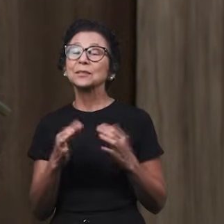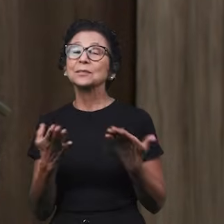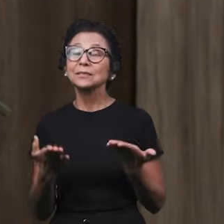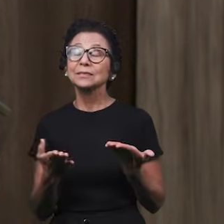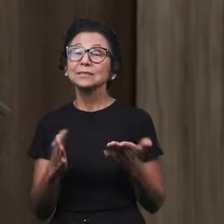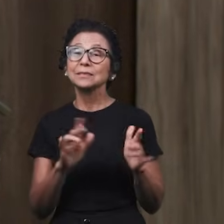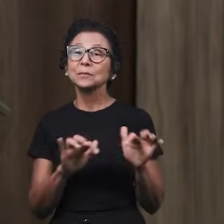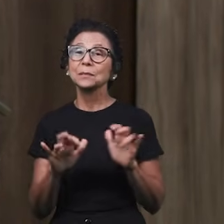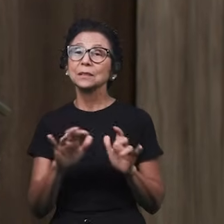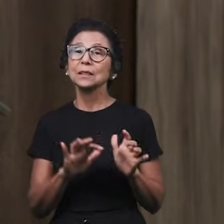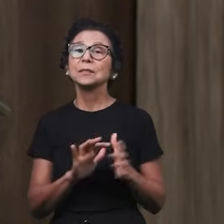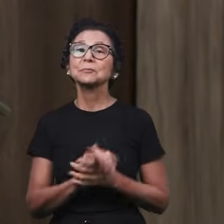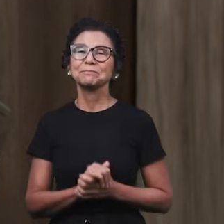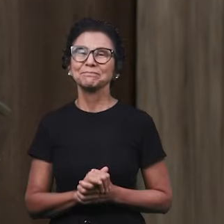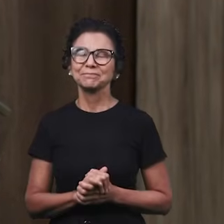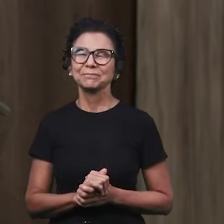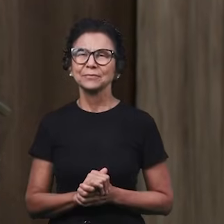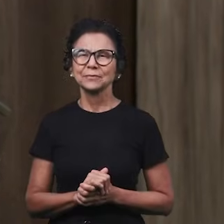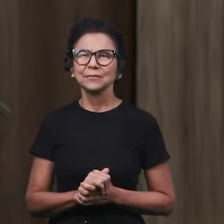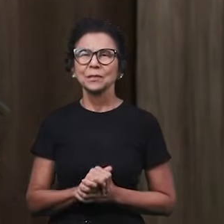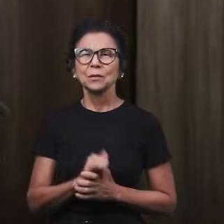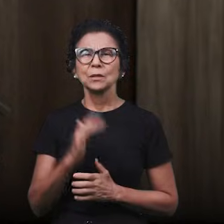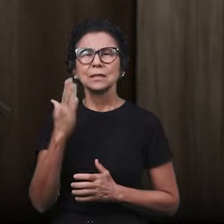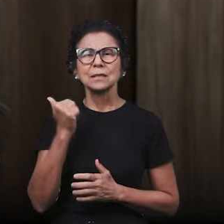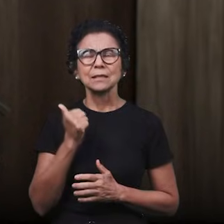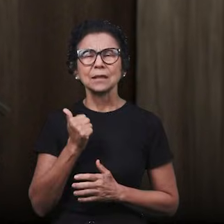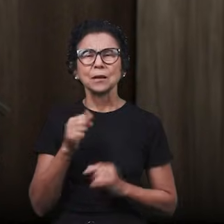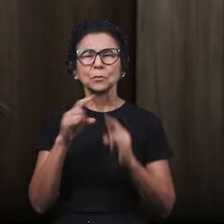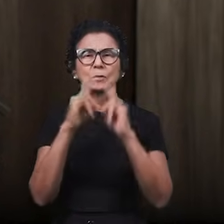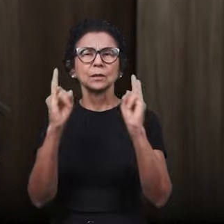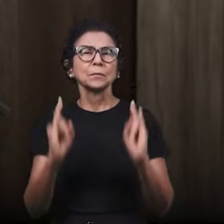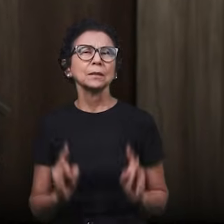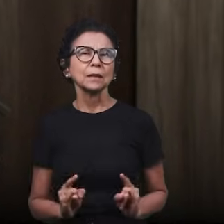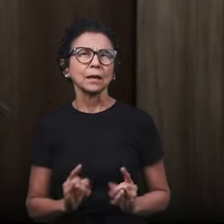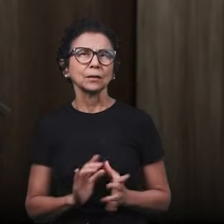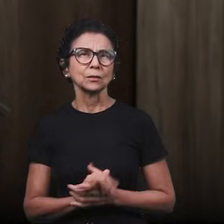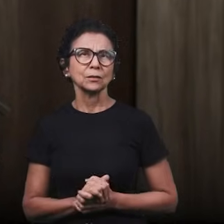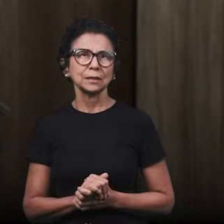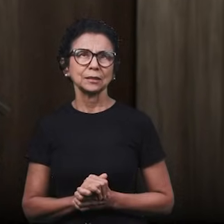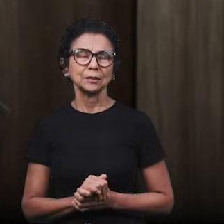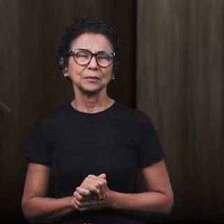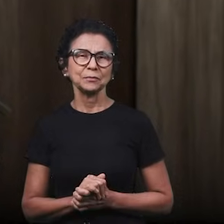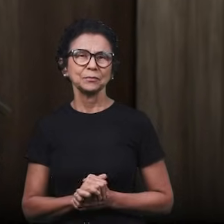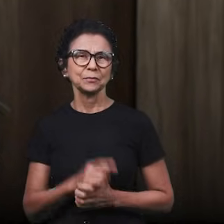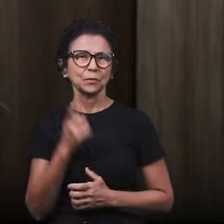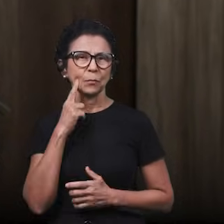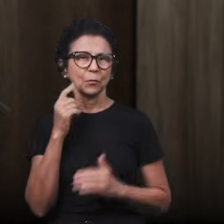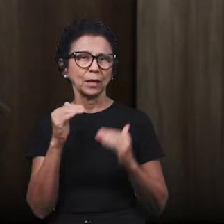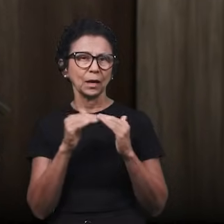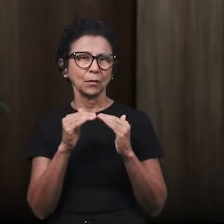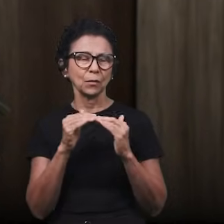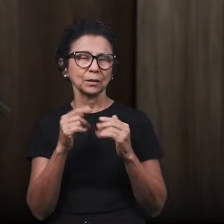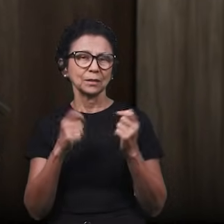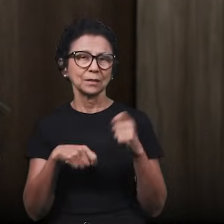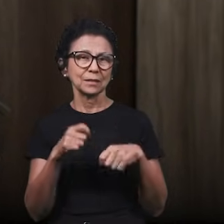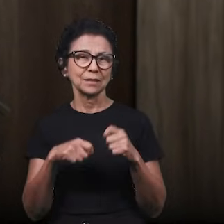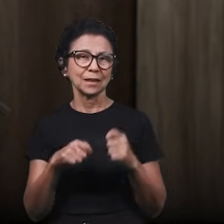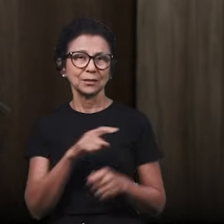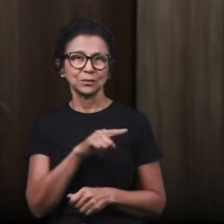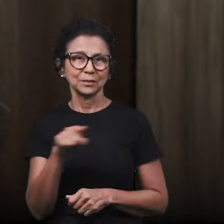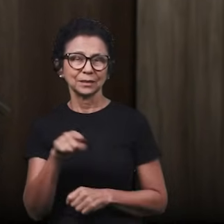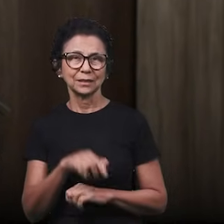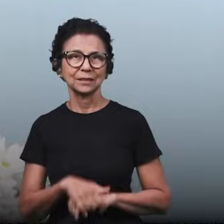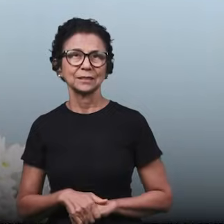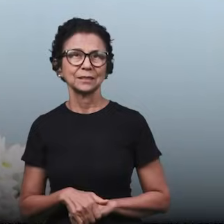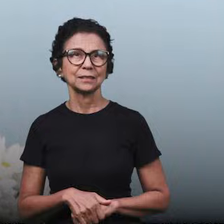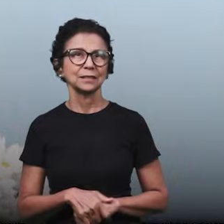que os irmãos têm, para que a gente possa recolher essas dúvidas e preparar um programa de acordo com a necessidade dos irmãos. Amável, obrigada, minha querida, mais uma